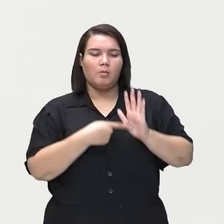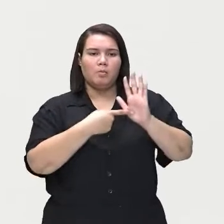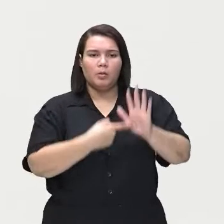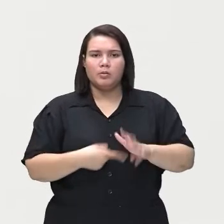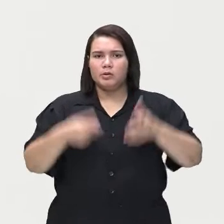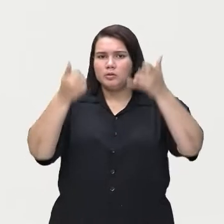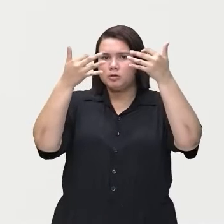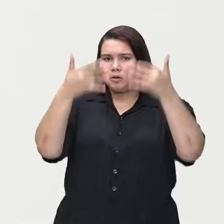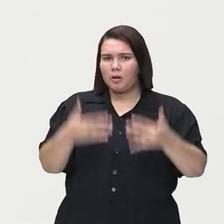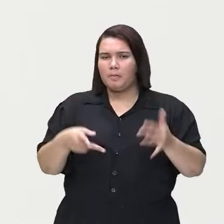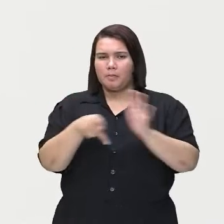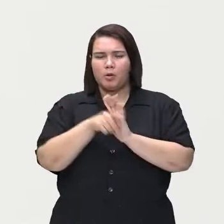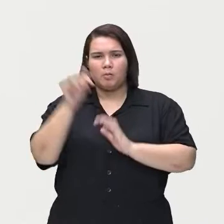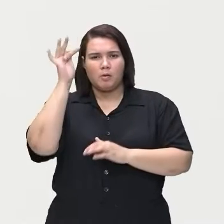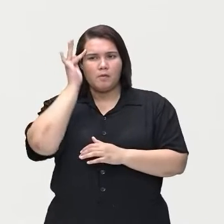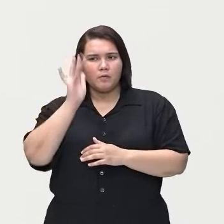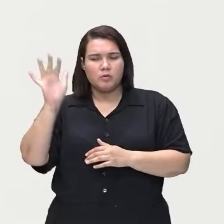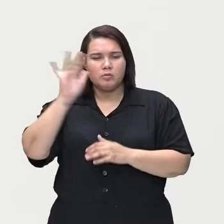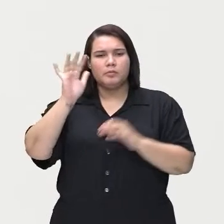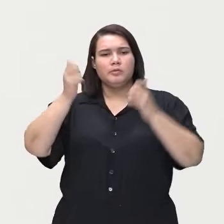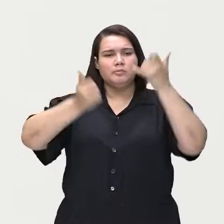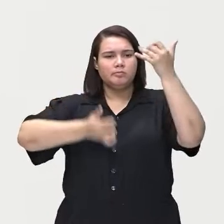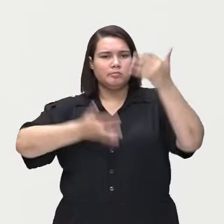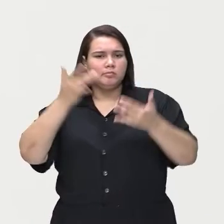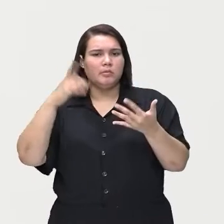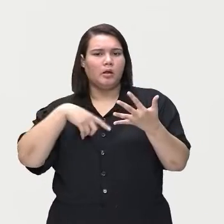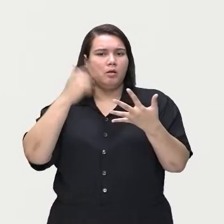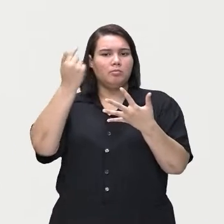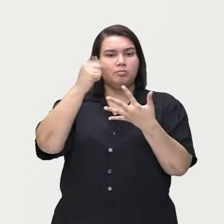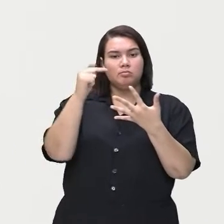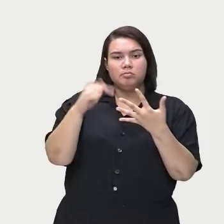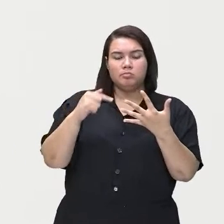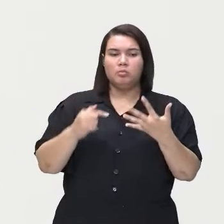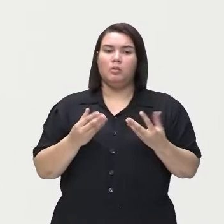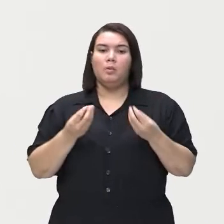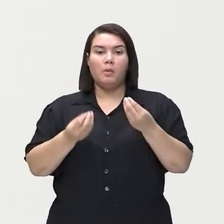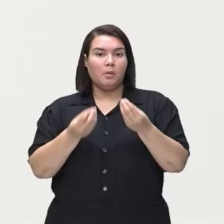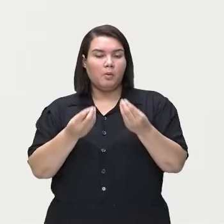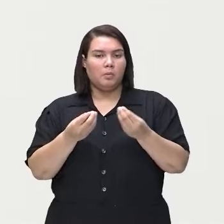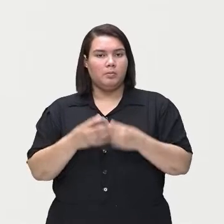discursos da filosofia algumas virtudes, como